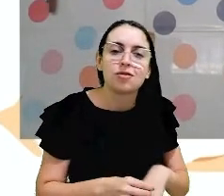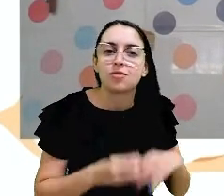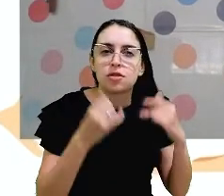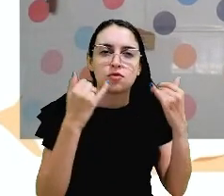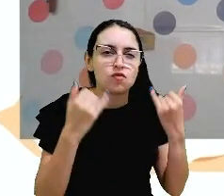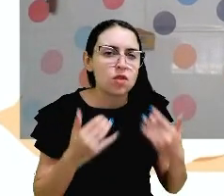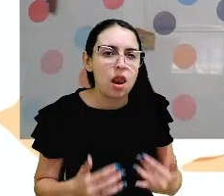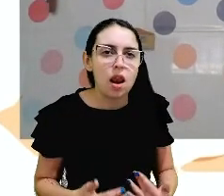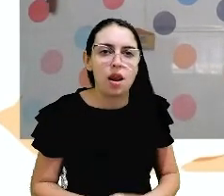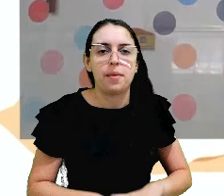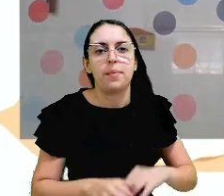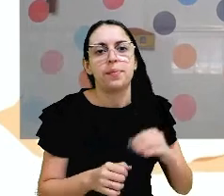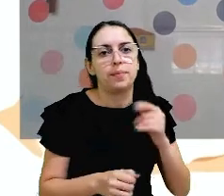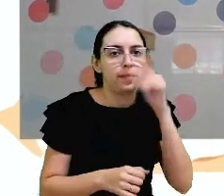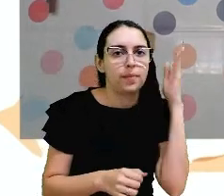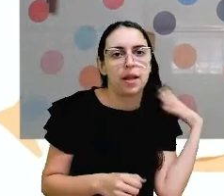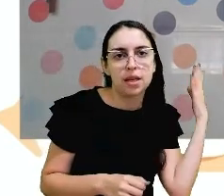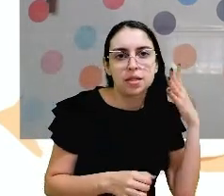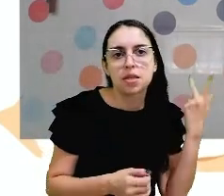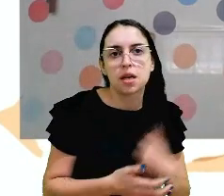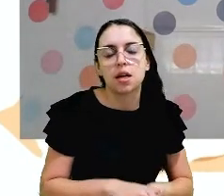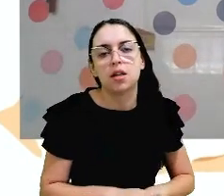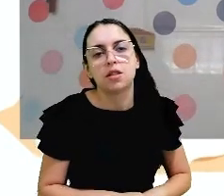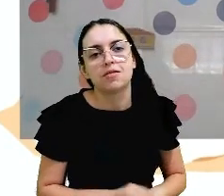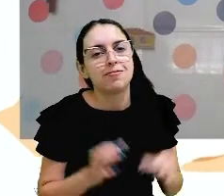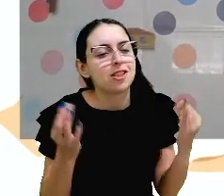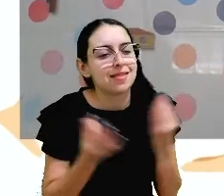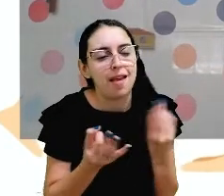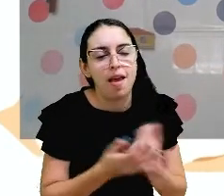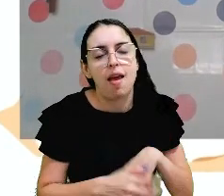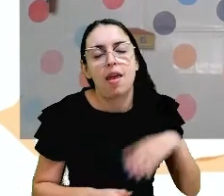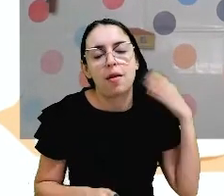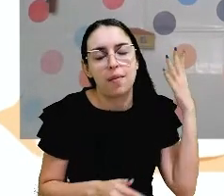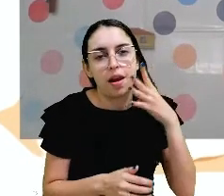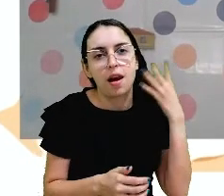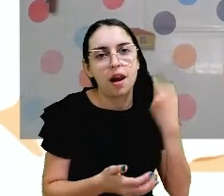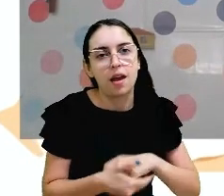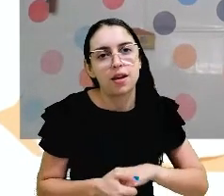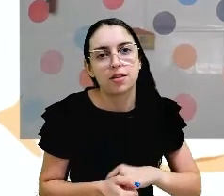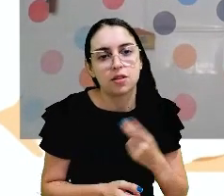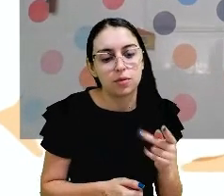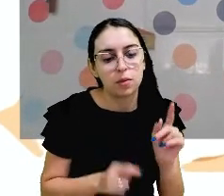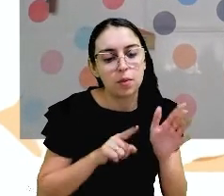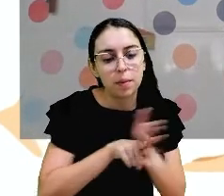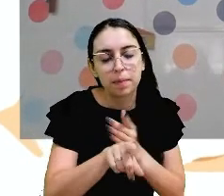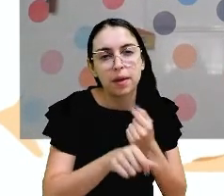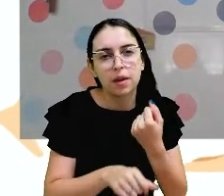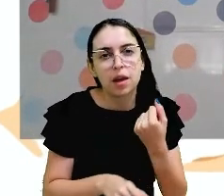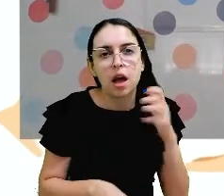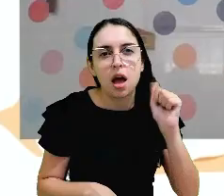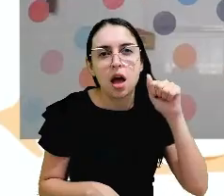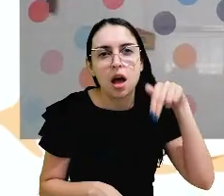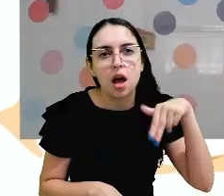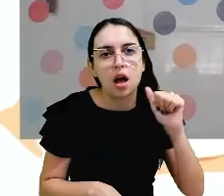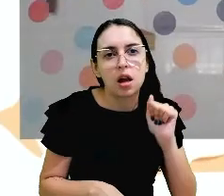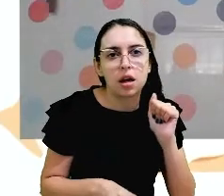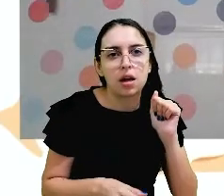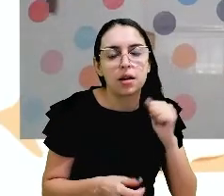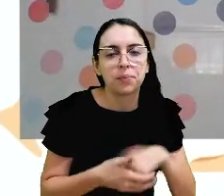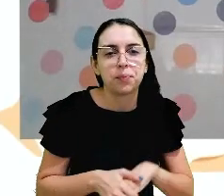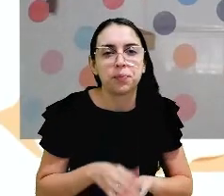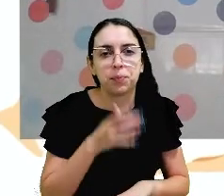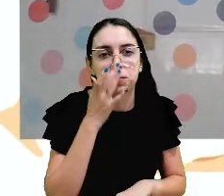às palestrantes pelas maravilhosas palestras. Temos aqui uma pergunta da Ana Carolina Jardim Pérez,